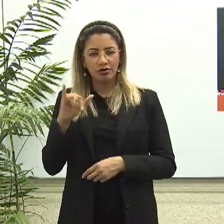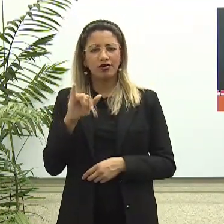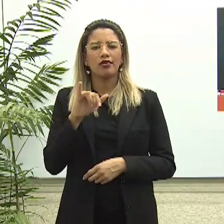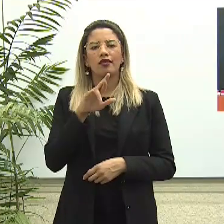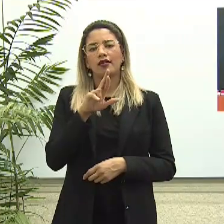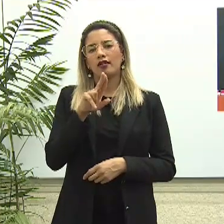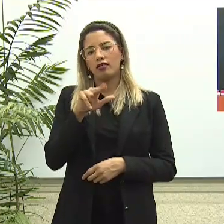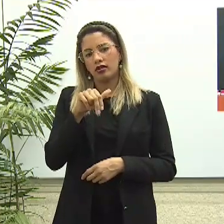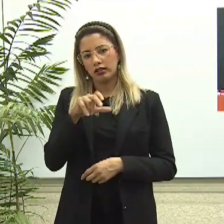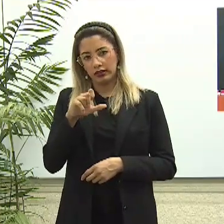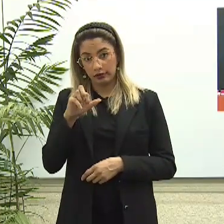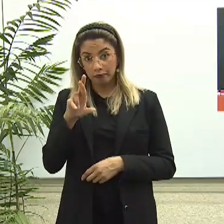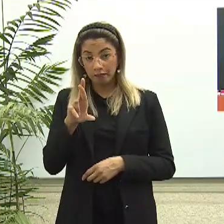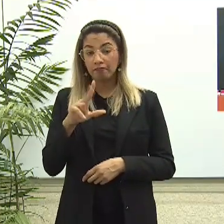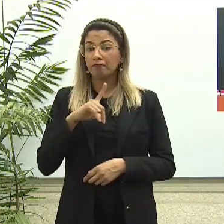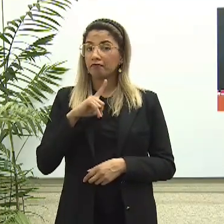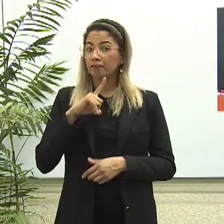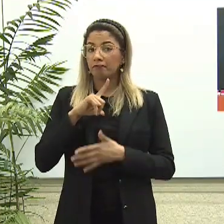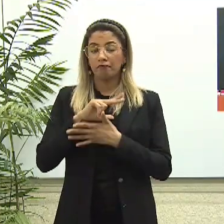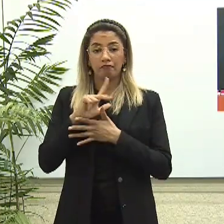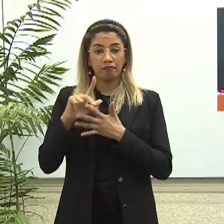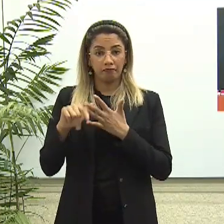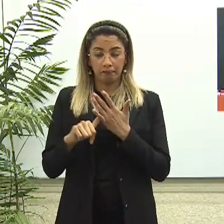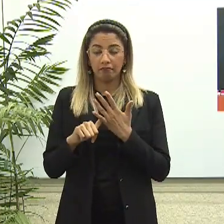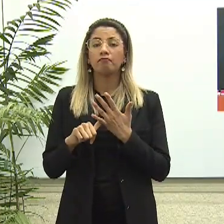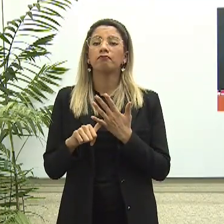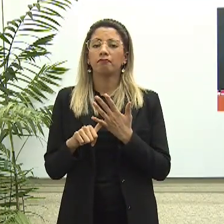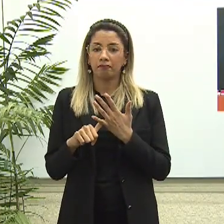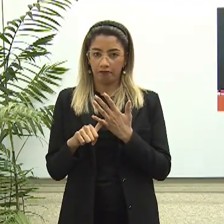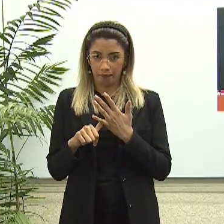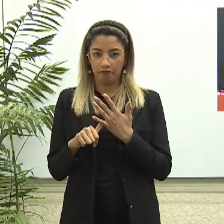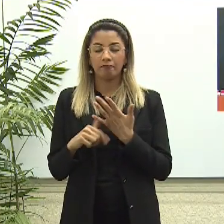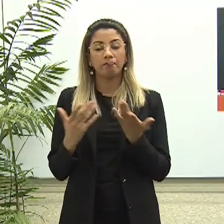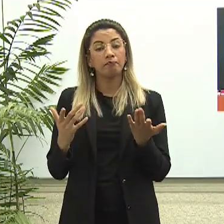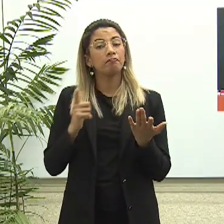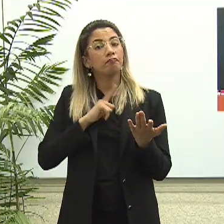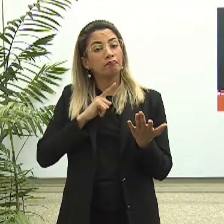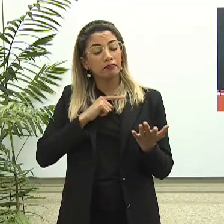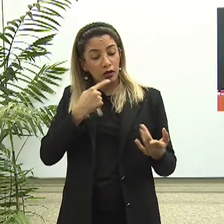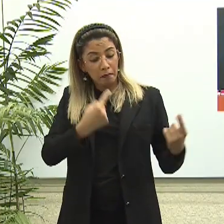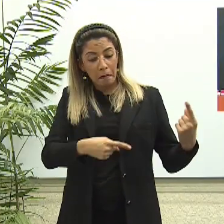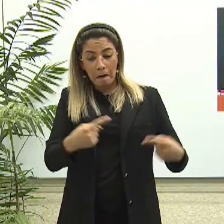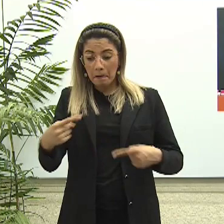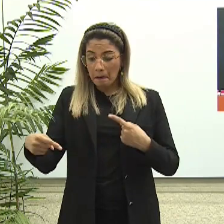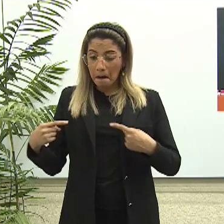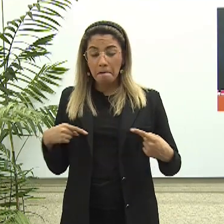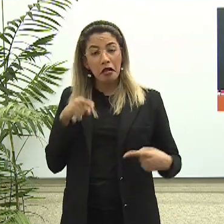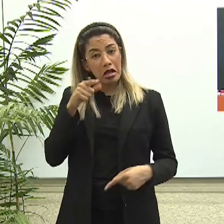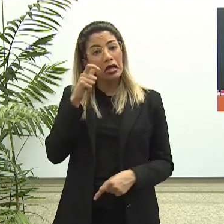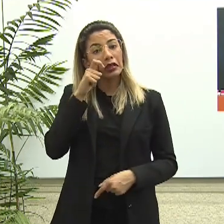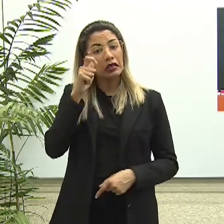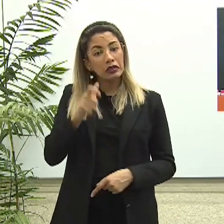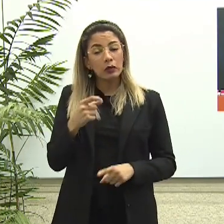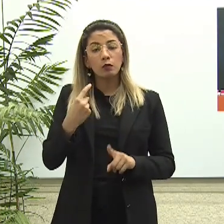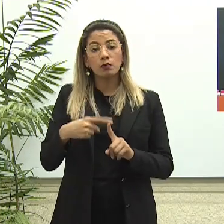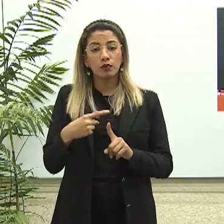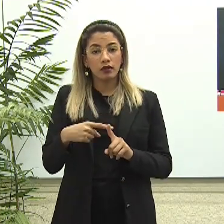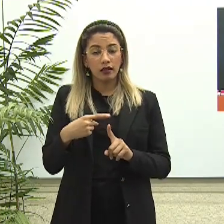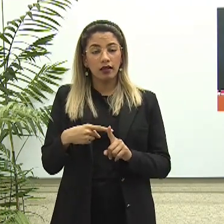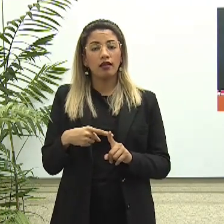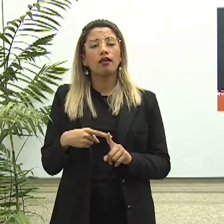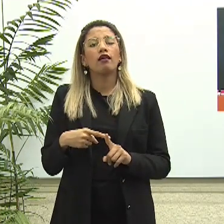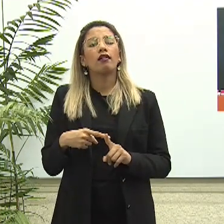do phelipe Kate zck o filme do do Ridley Scott e toda essa discussão ela ela ela interessante mas ela leva também a